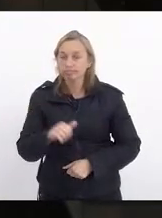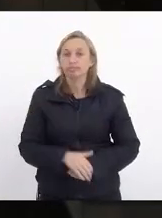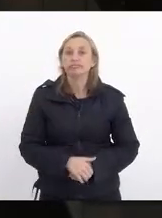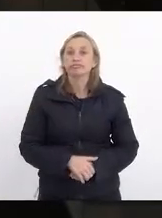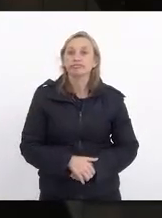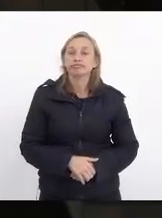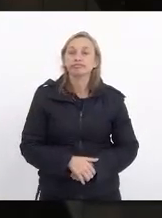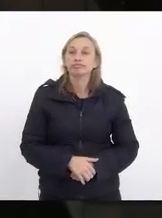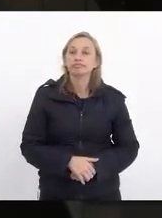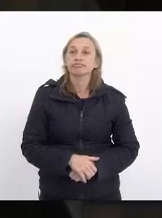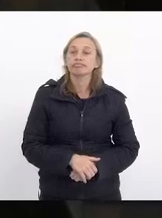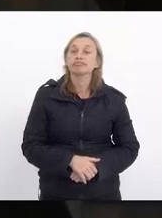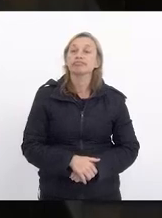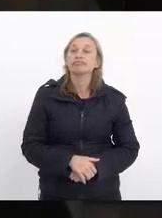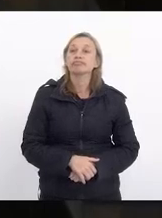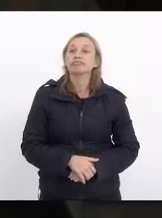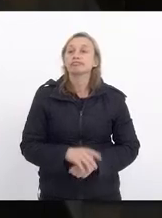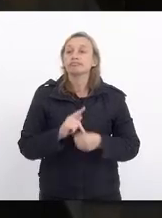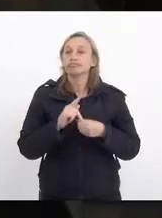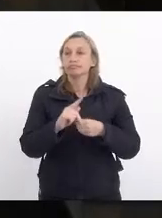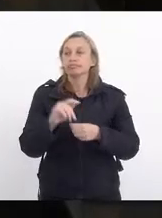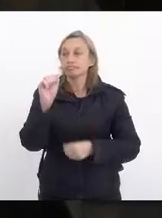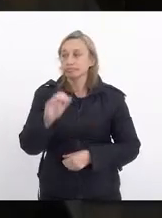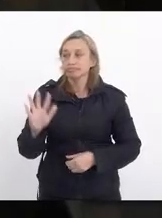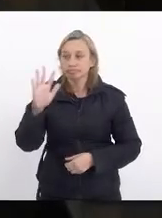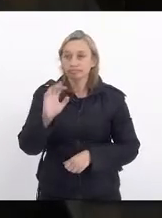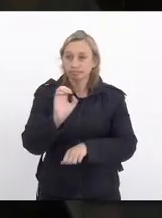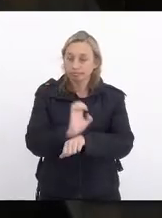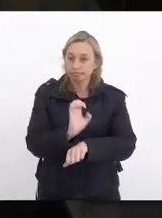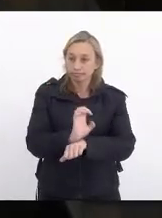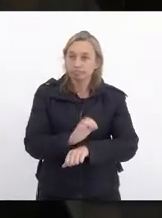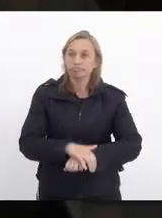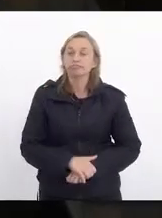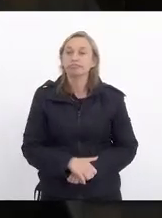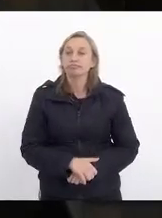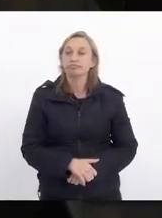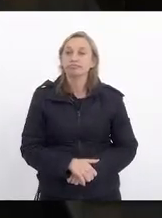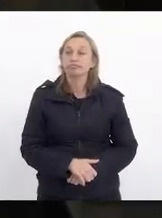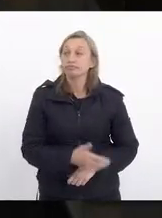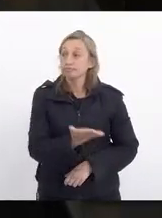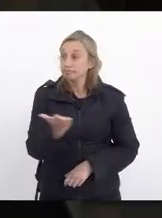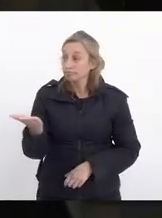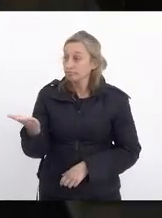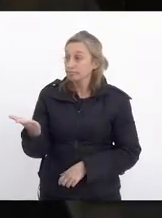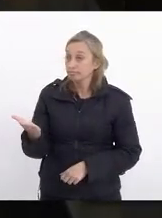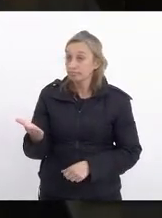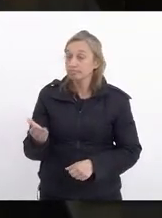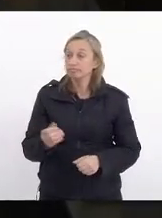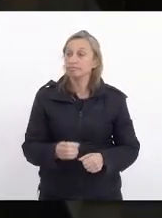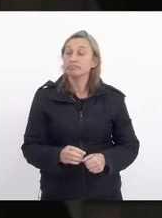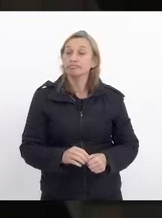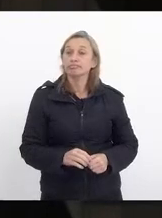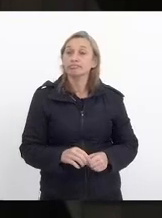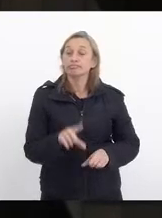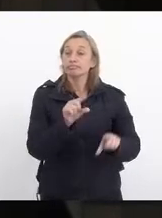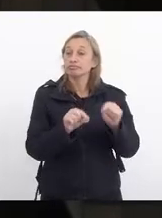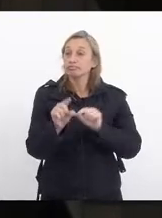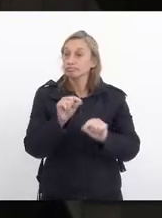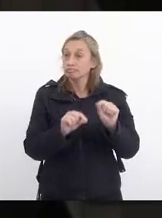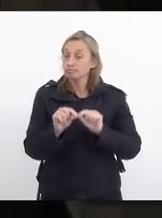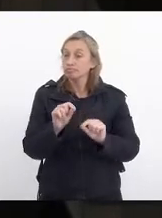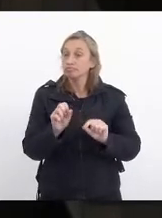e oficiamos A Procuradoria Geral do Estado para que ele e tem um levantamento